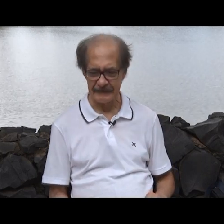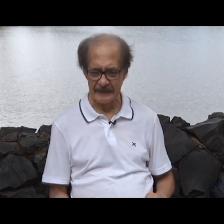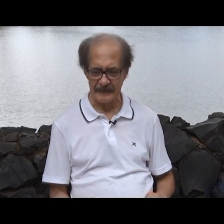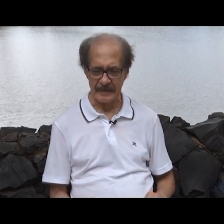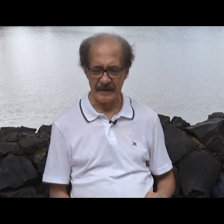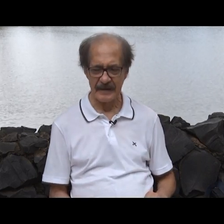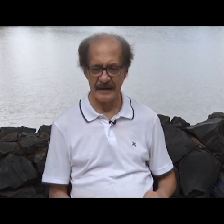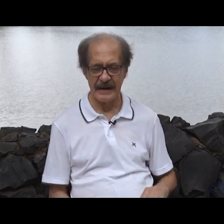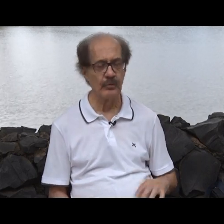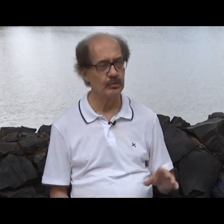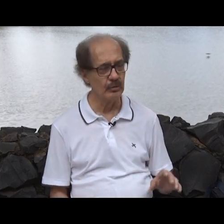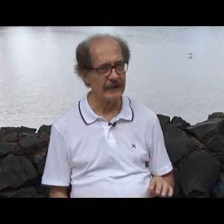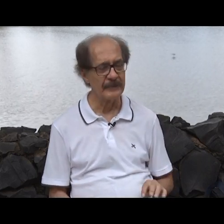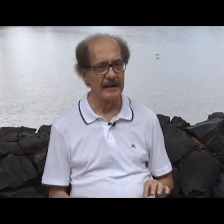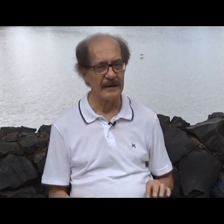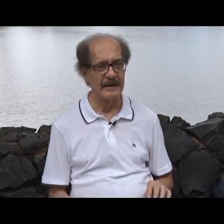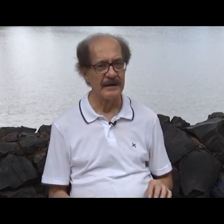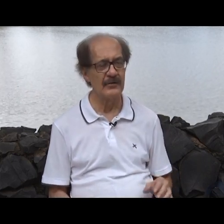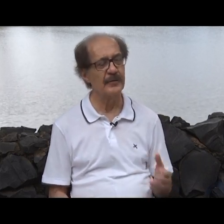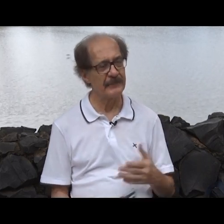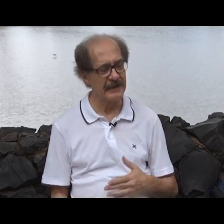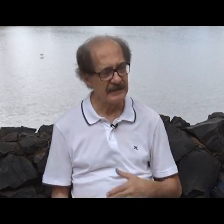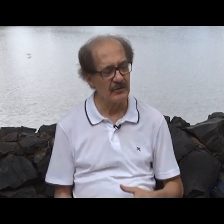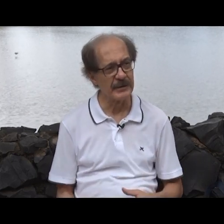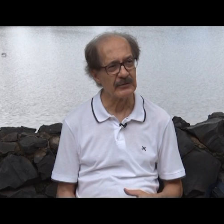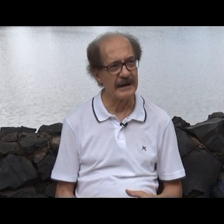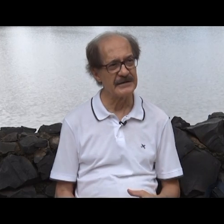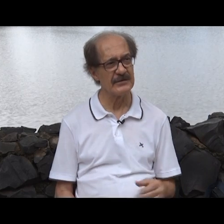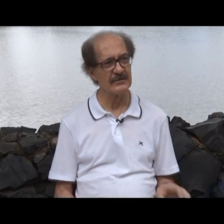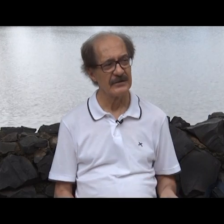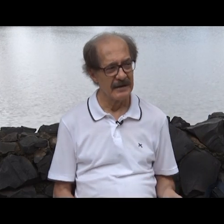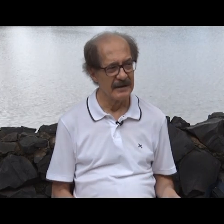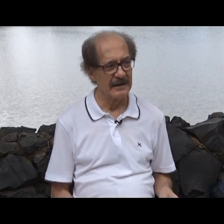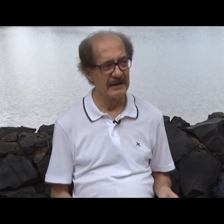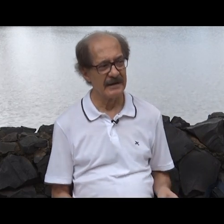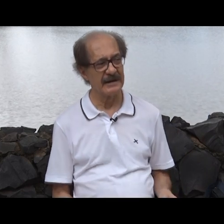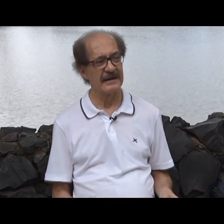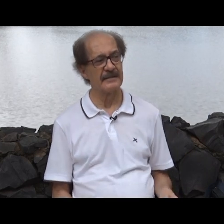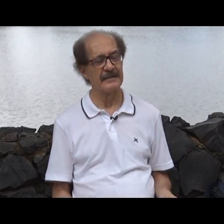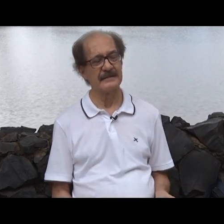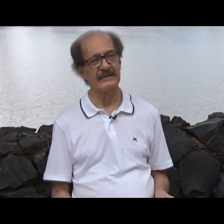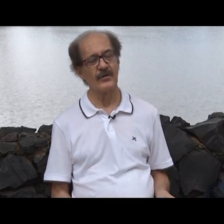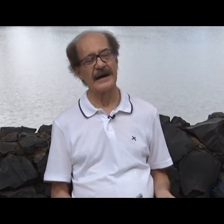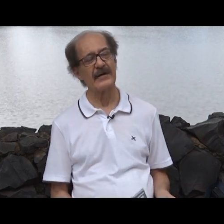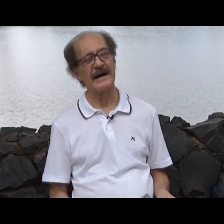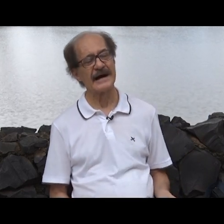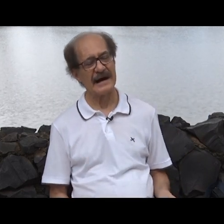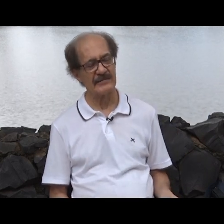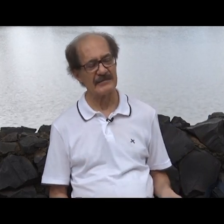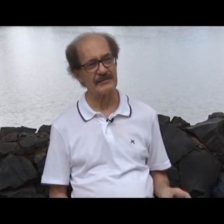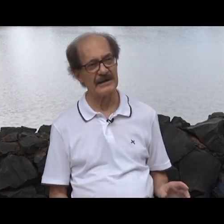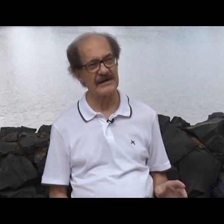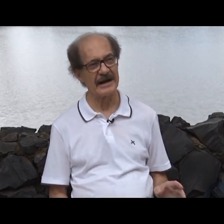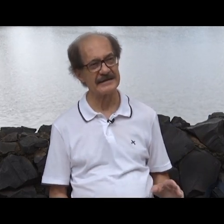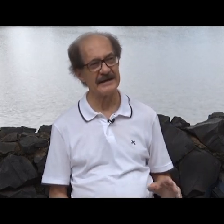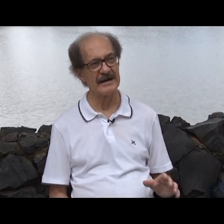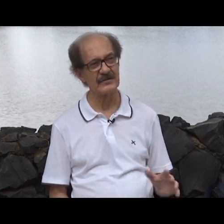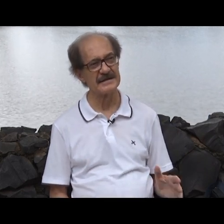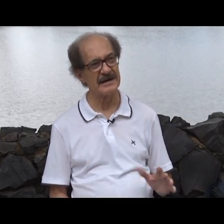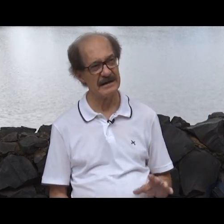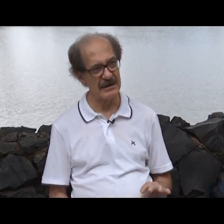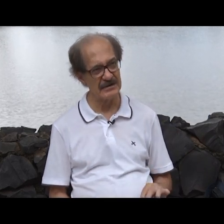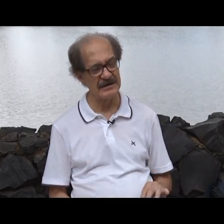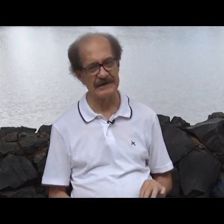forma à cultura. E o prefeito de Rio Preto, Edinho, o horário marcado mais ou menos para ele chegar